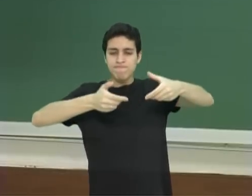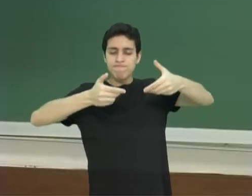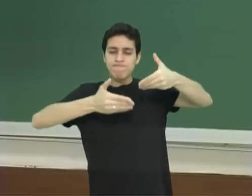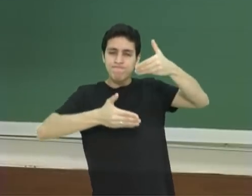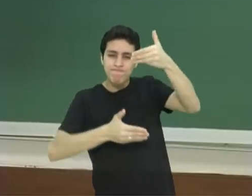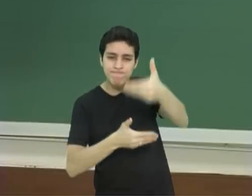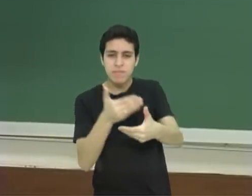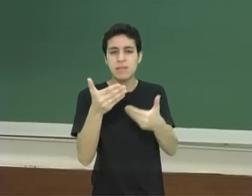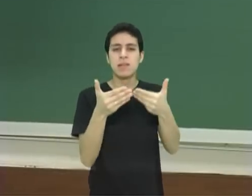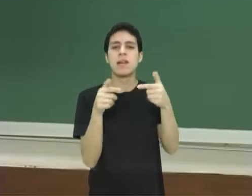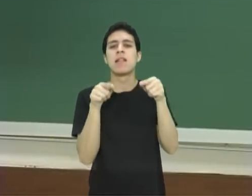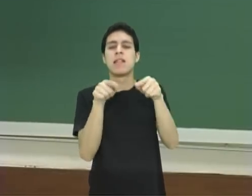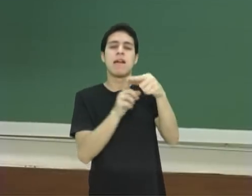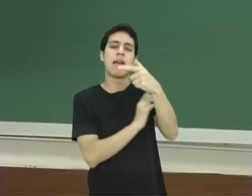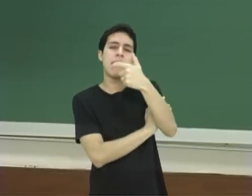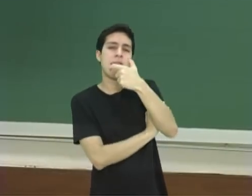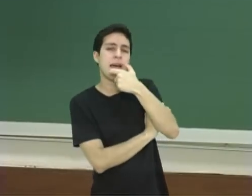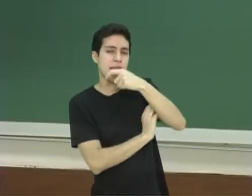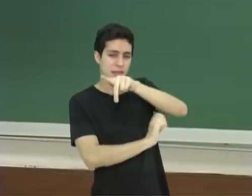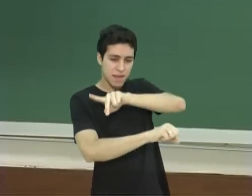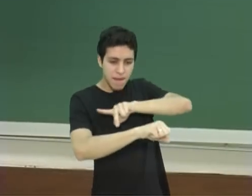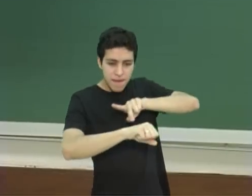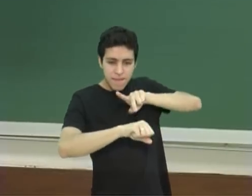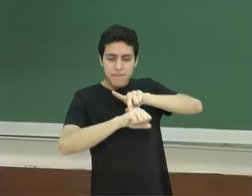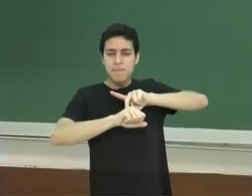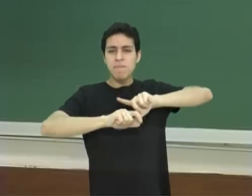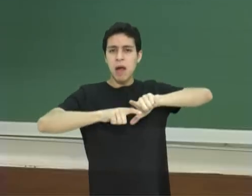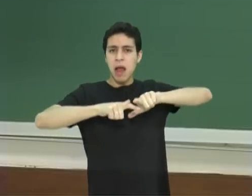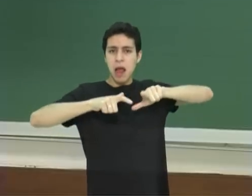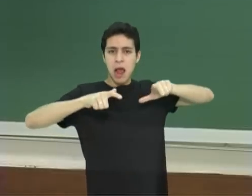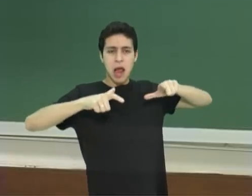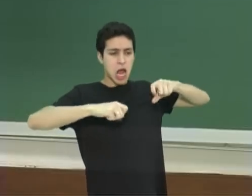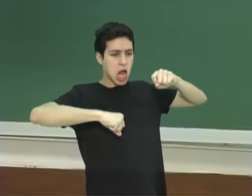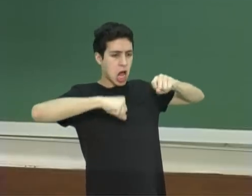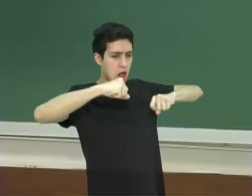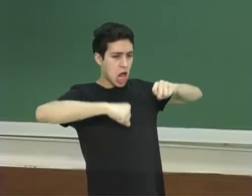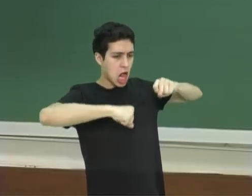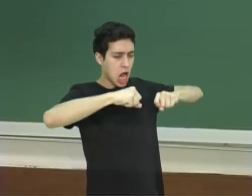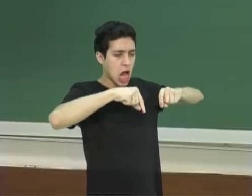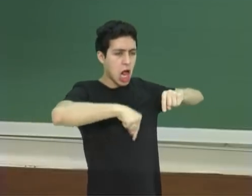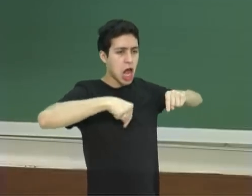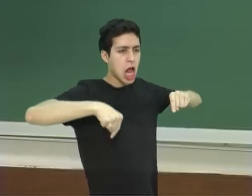na Inglaterra, a industrialização expandindo para todos os países, né,